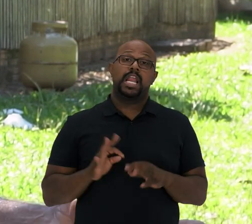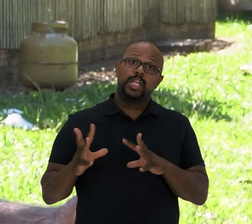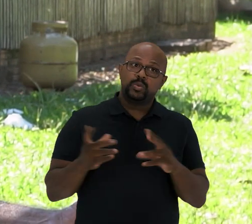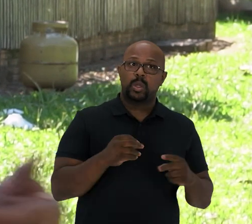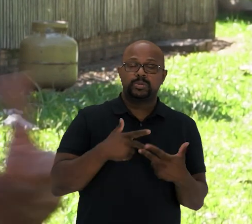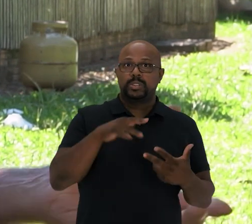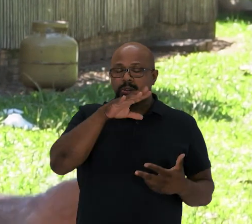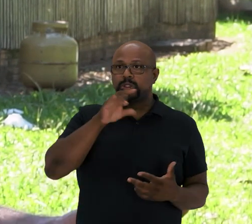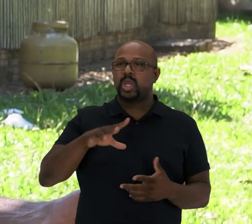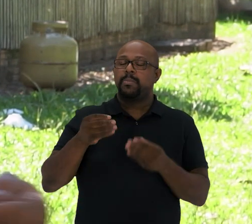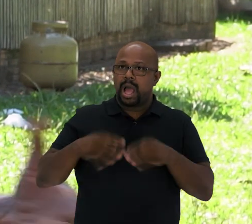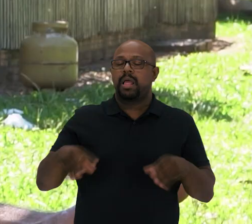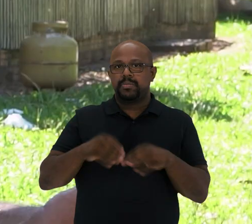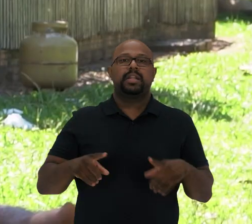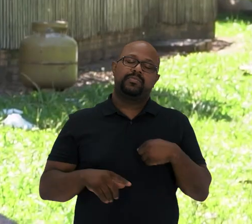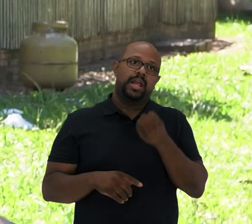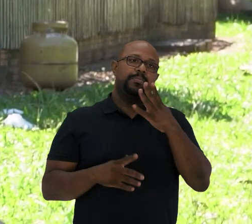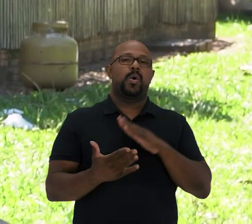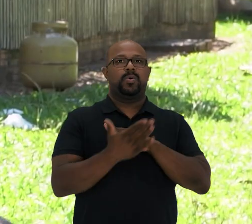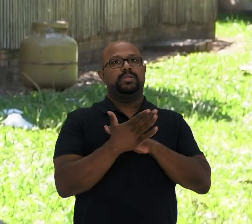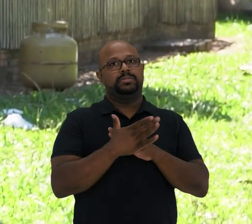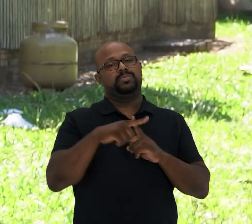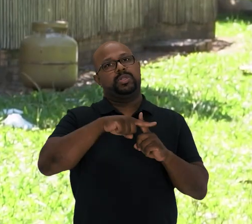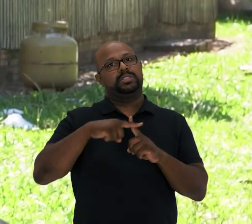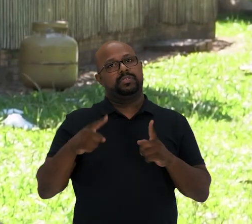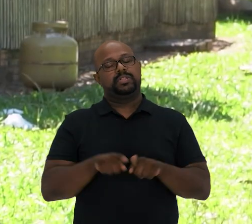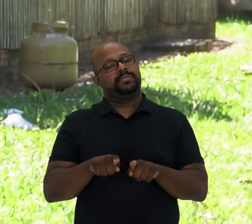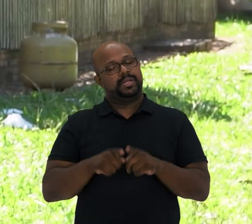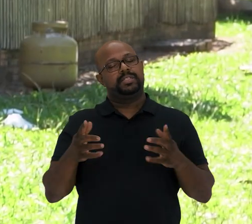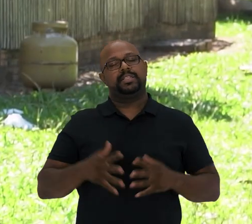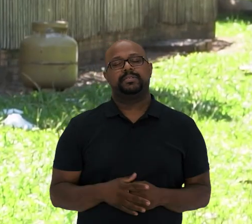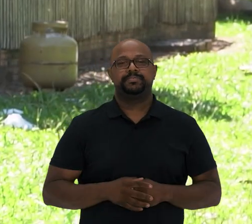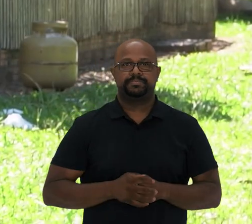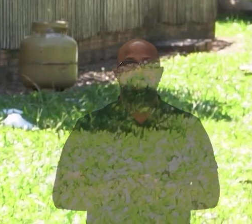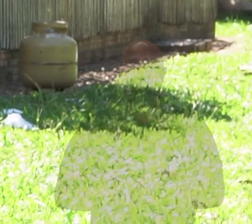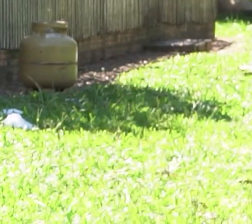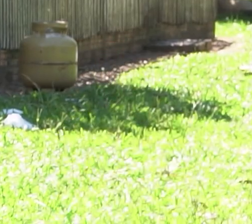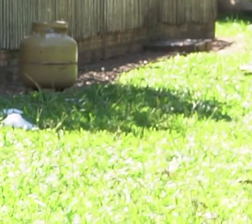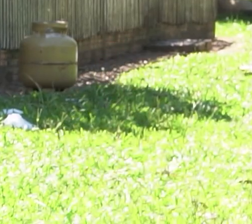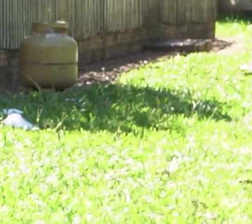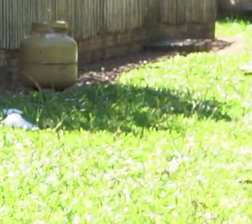Nem todos os males vêm só para o mal, tá? O mal que vem para bem também, vice-versa.